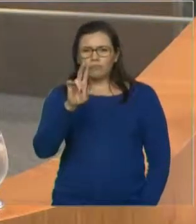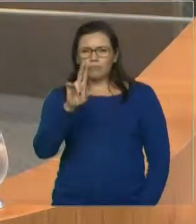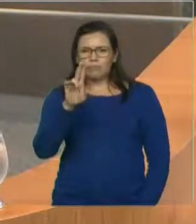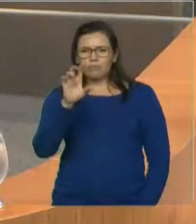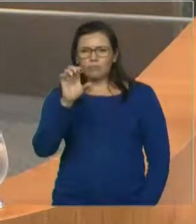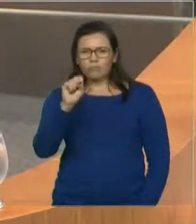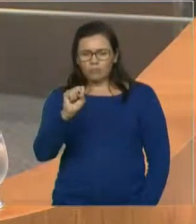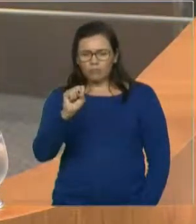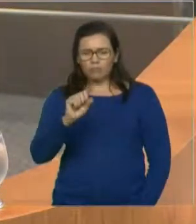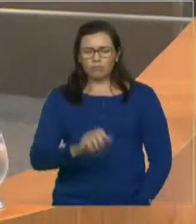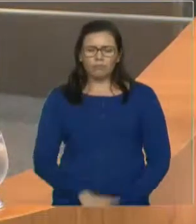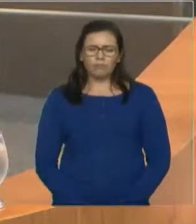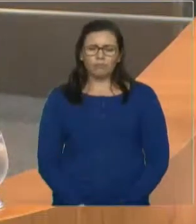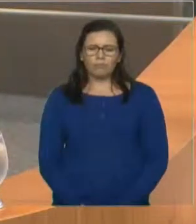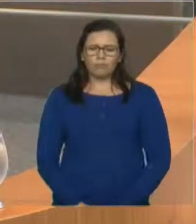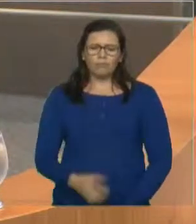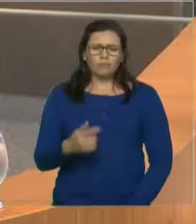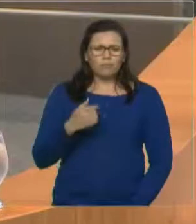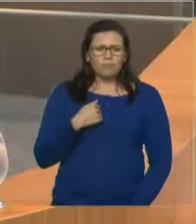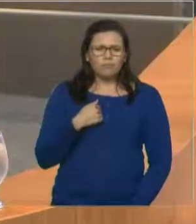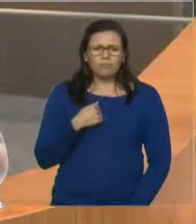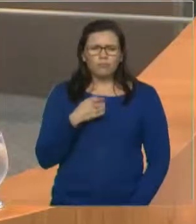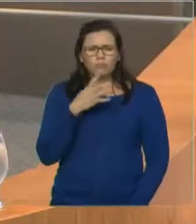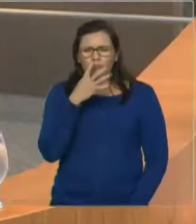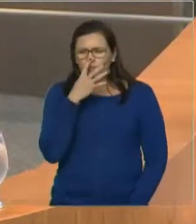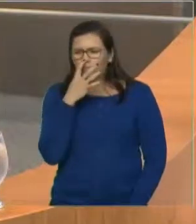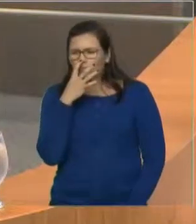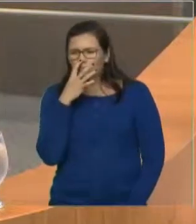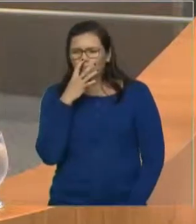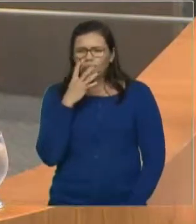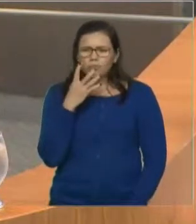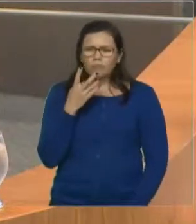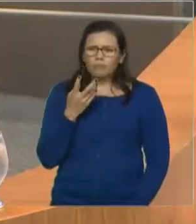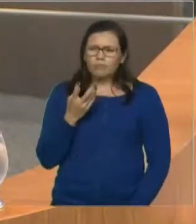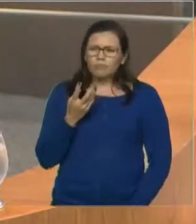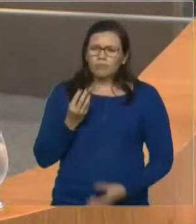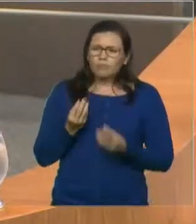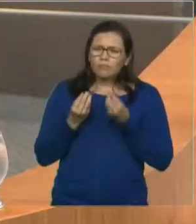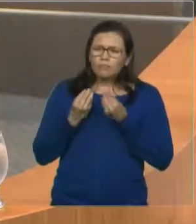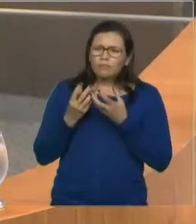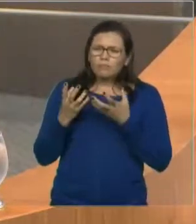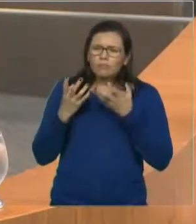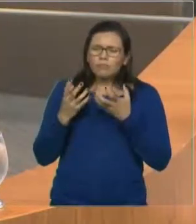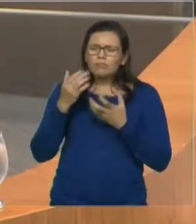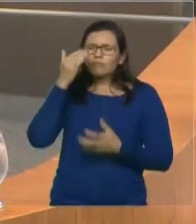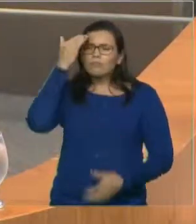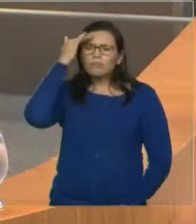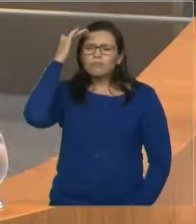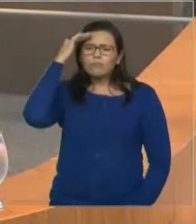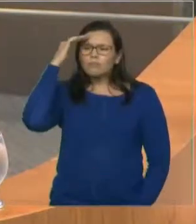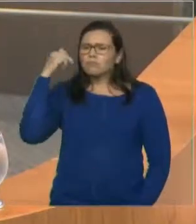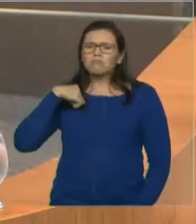avaliar aquele tipo de serviço que eles estavam fazendo naquele trecho de Alto Alegre